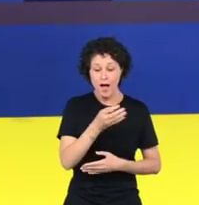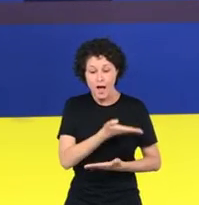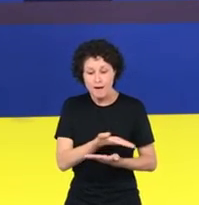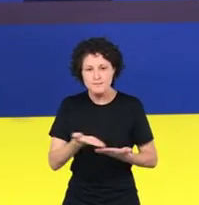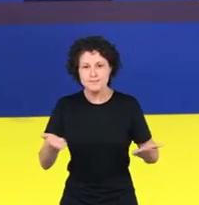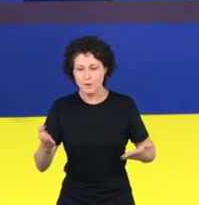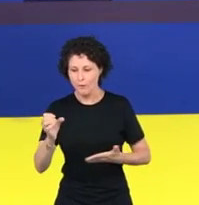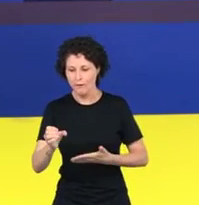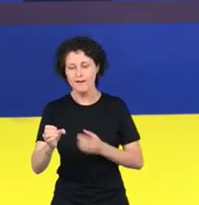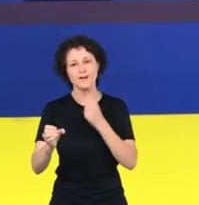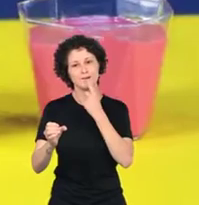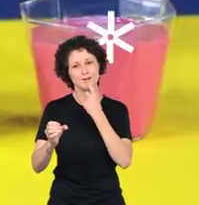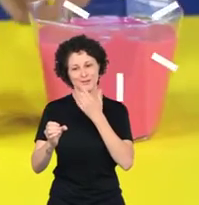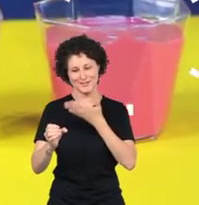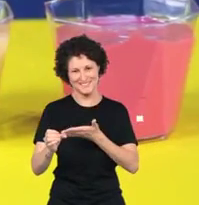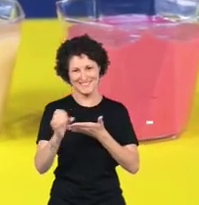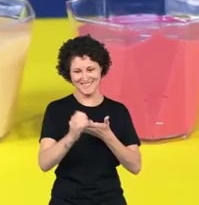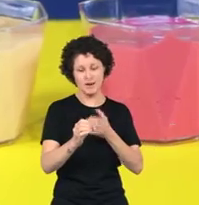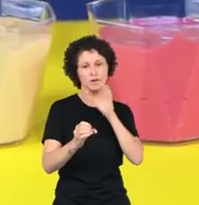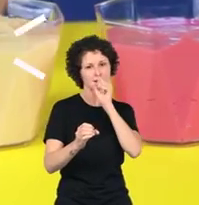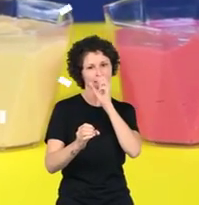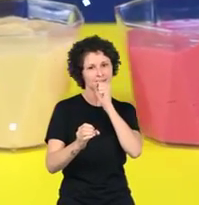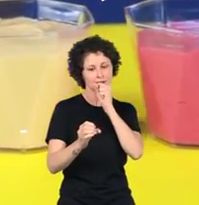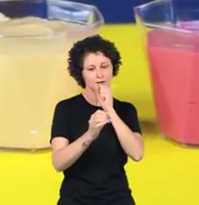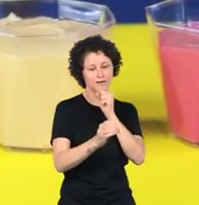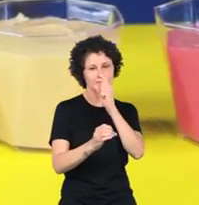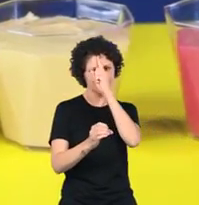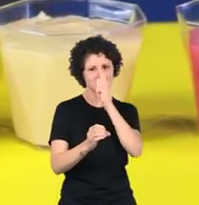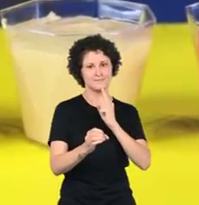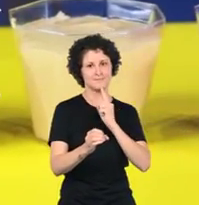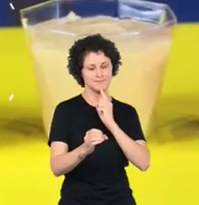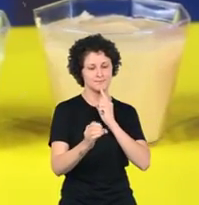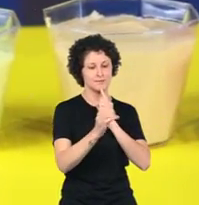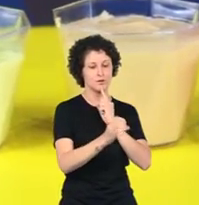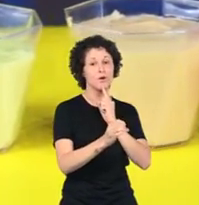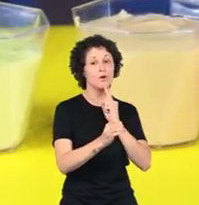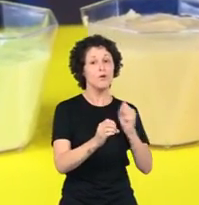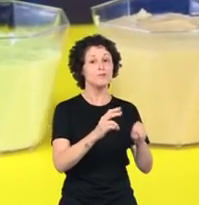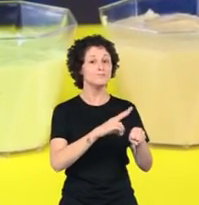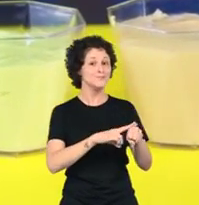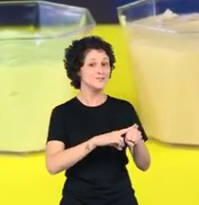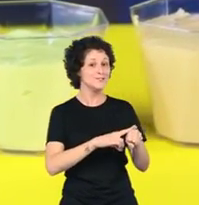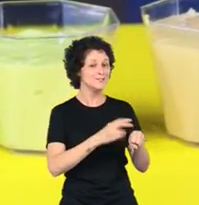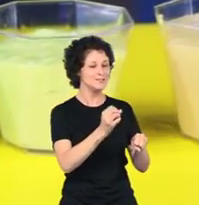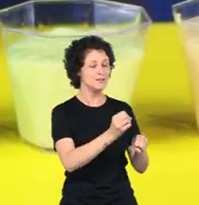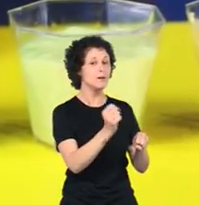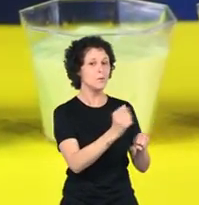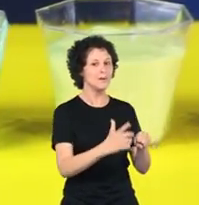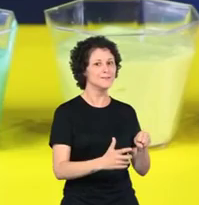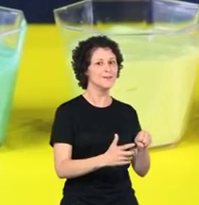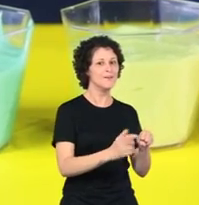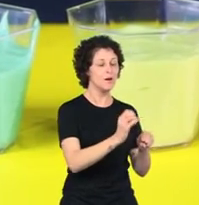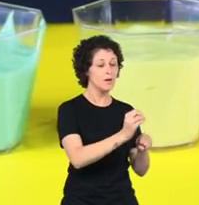de cada cor. O vermelho, o laranja, o amarelo, o verde, o